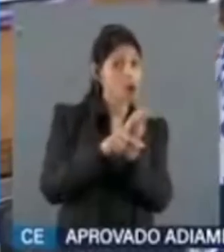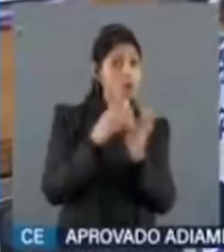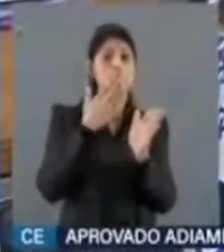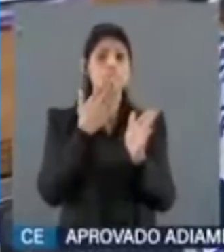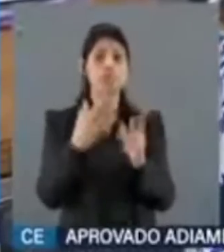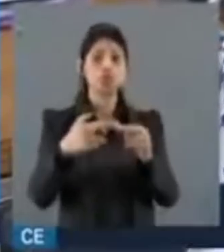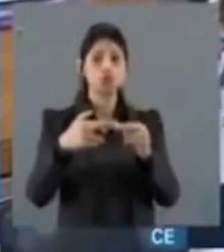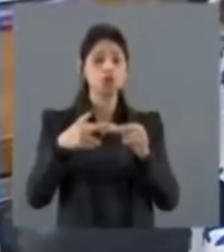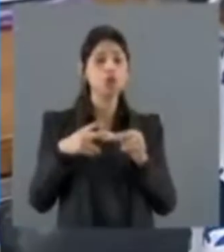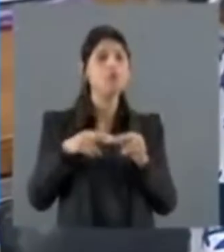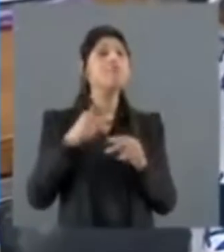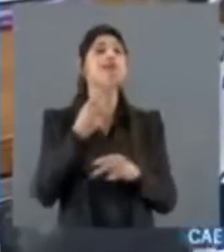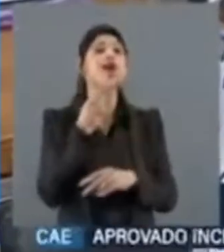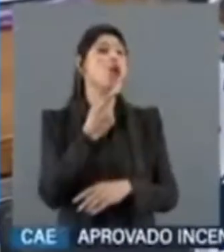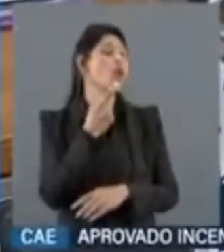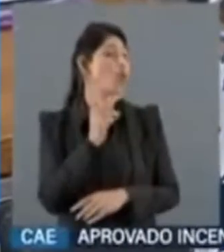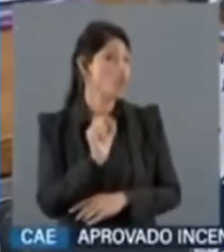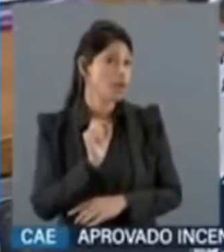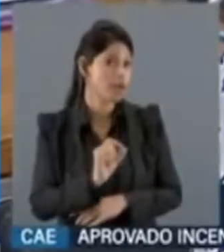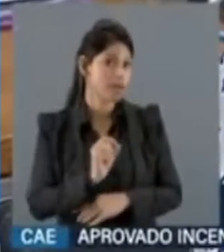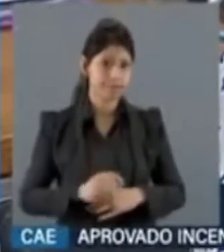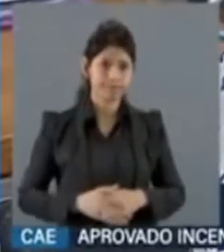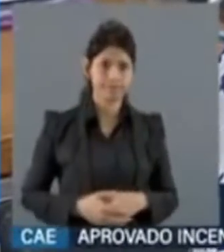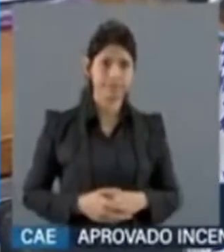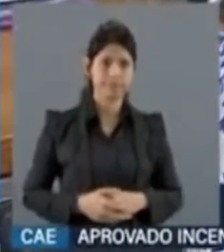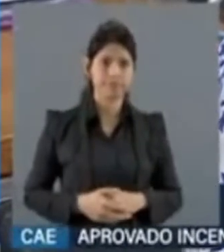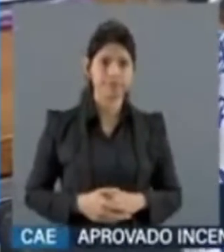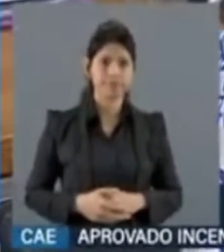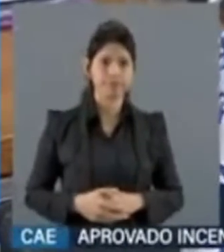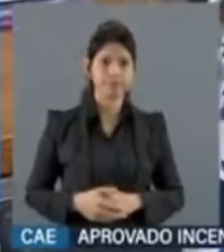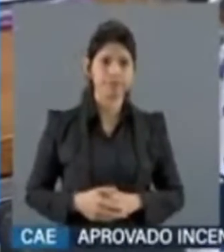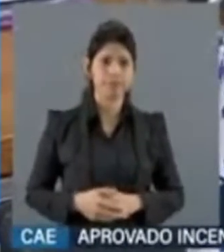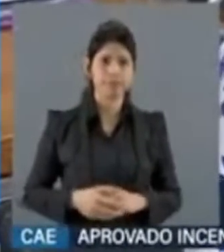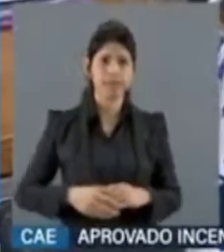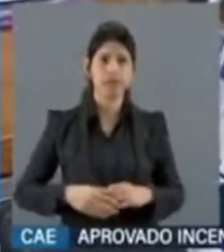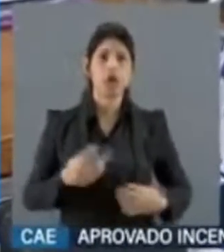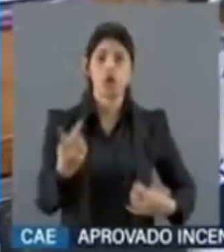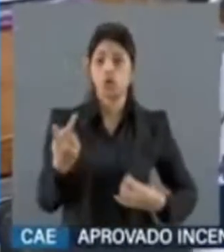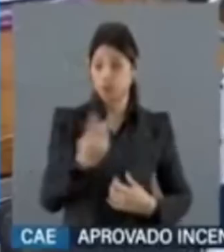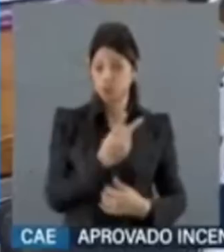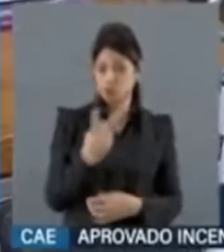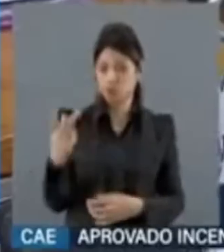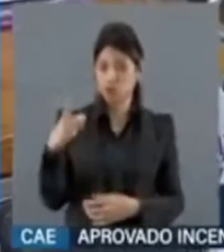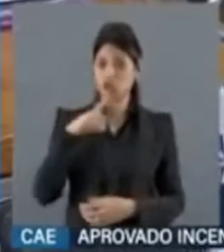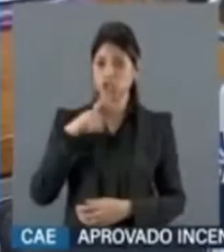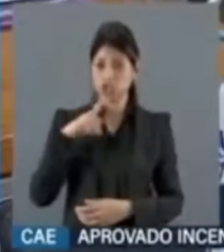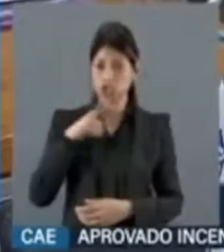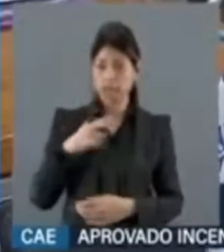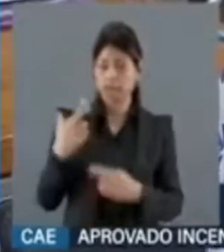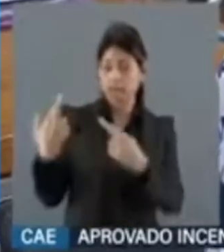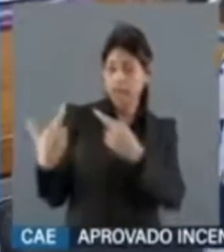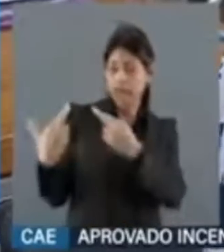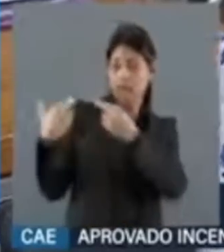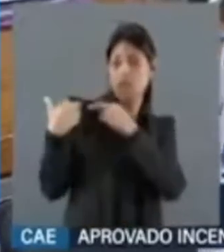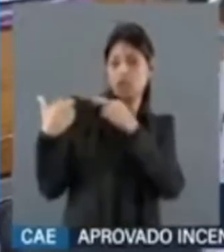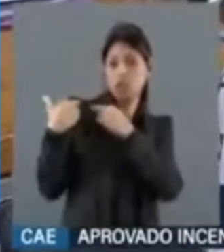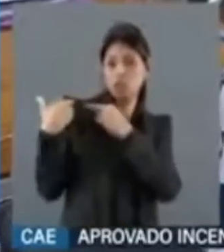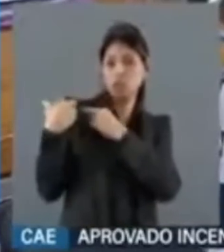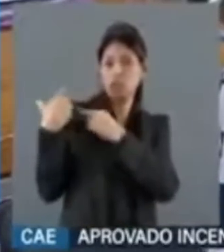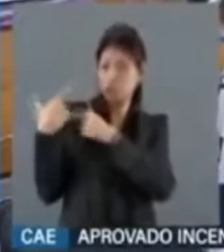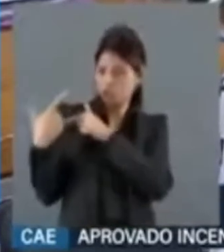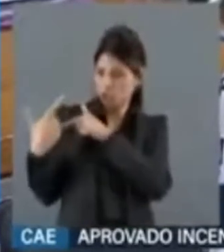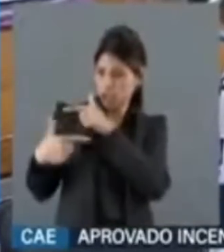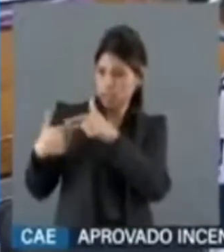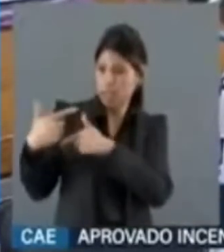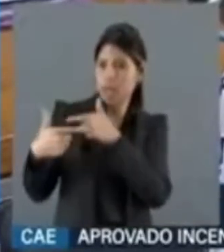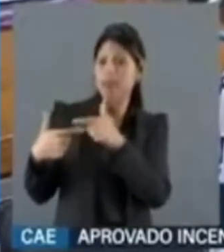do Exército Brasileiro diz que esses dois tinham a responsabilidade de agir pelo